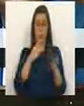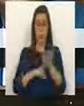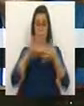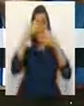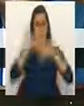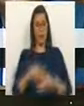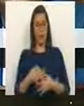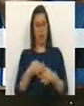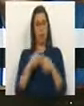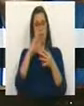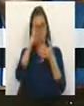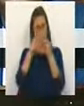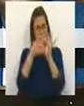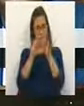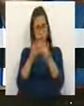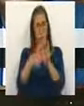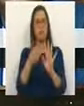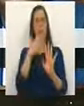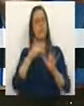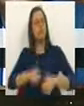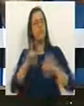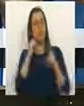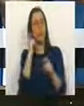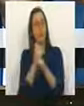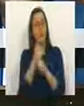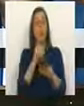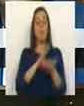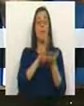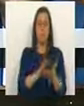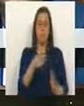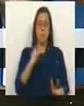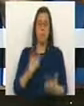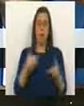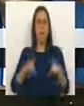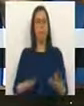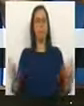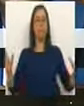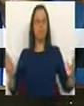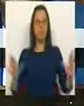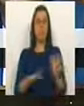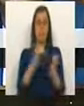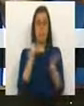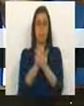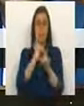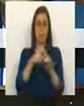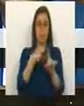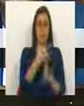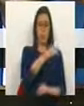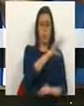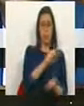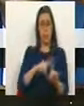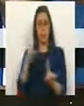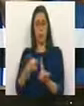séria e construtiva que aperfeiçoa a supervisão financeira, o PSD cá está, como esteve entre 2012